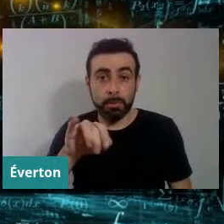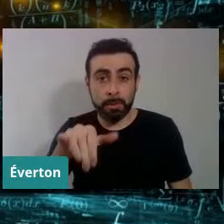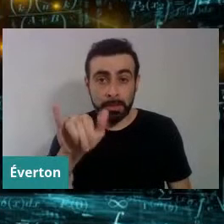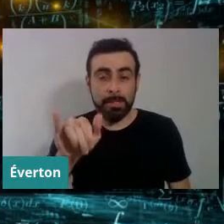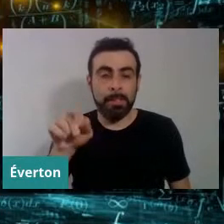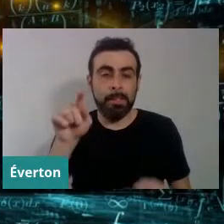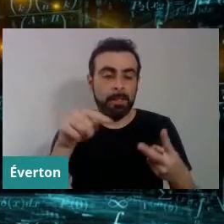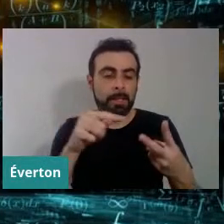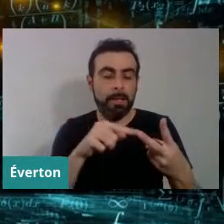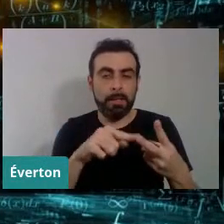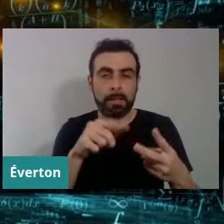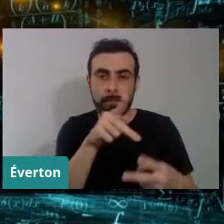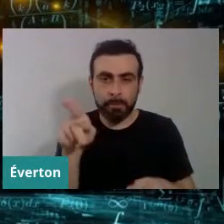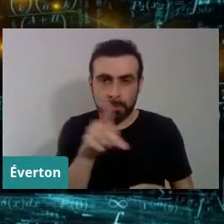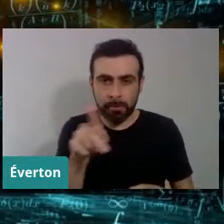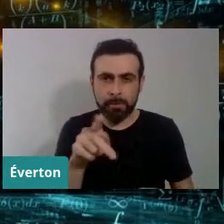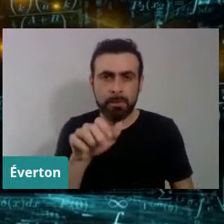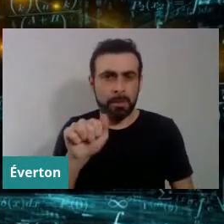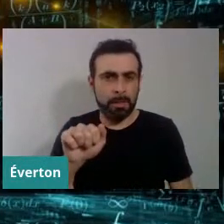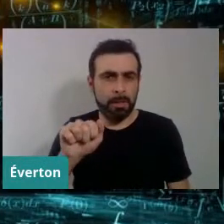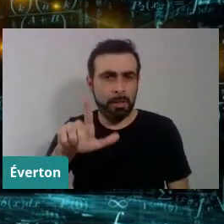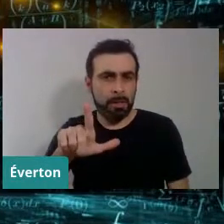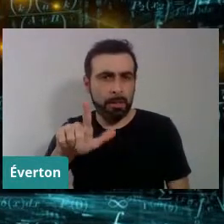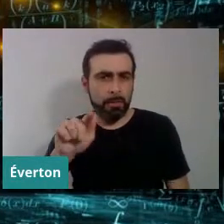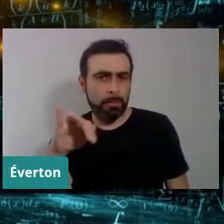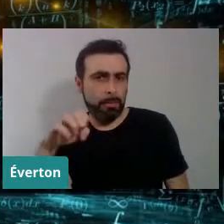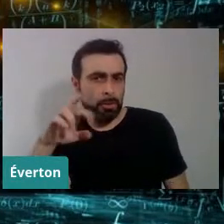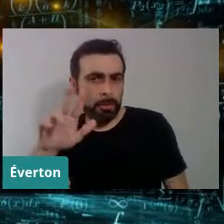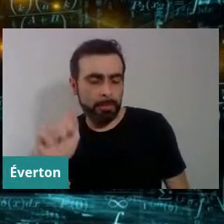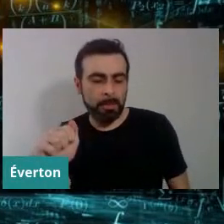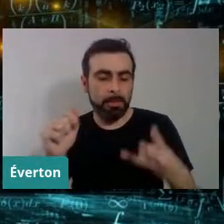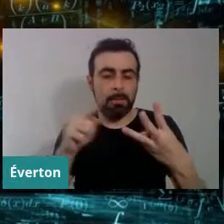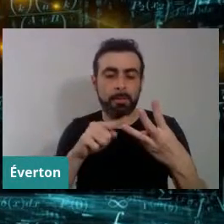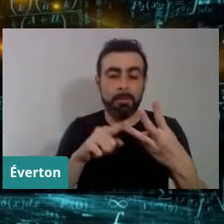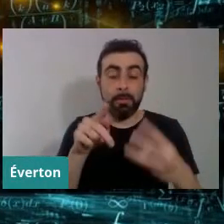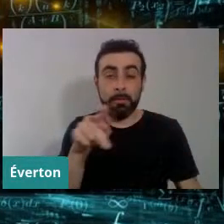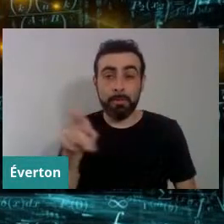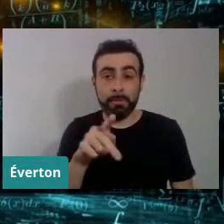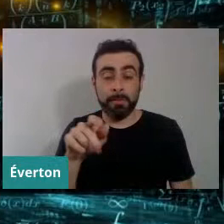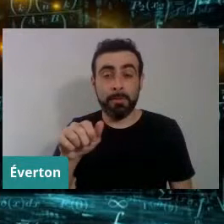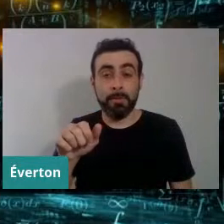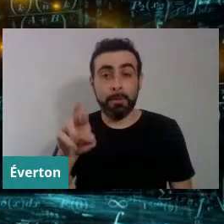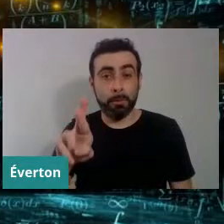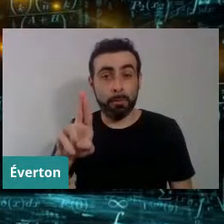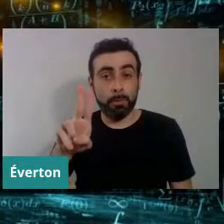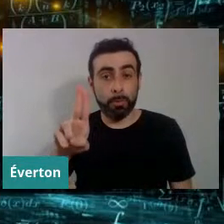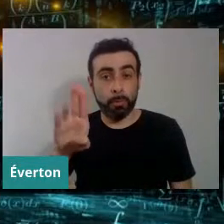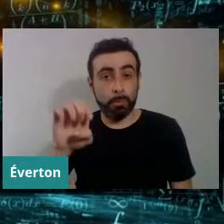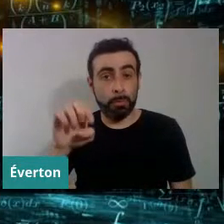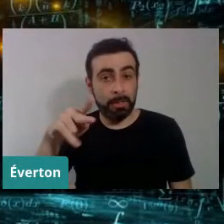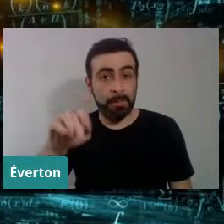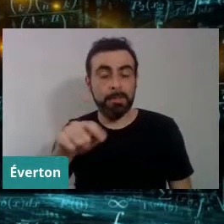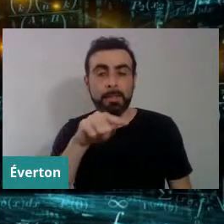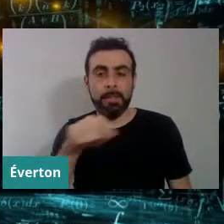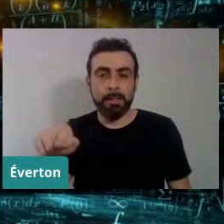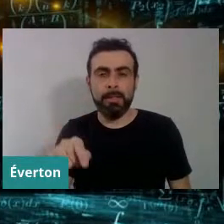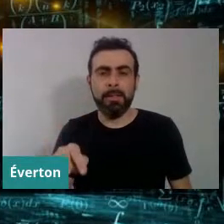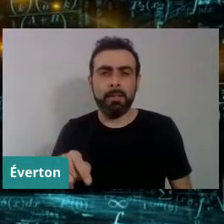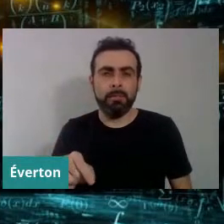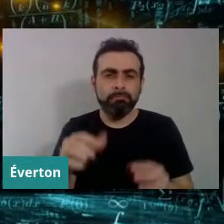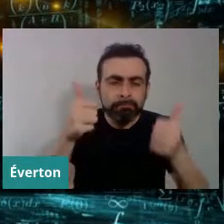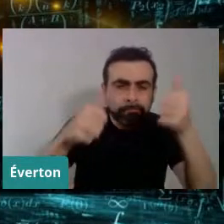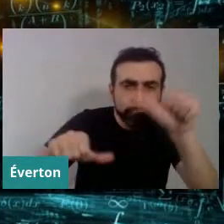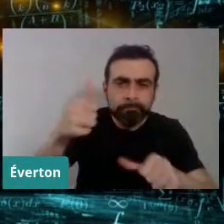álgebra. Me lembro do professor Rubens, que dava aula de geometria analítica